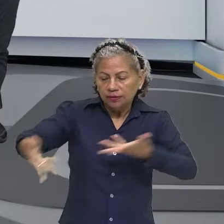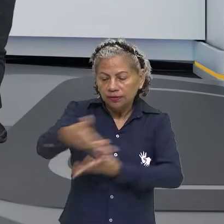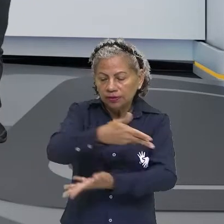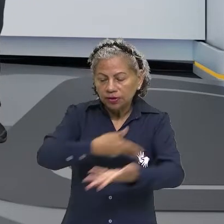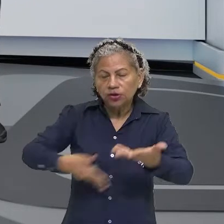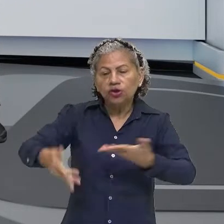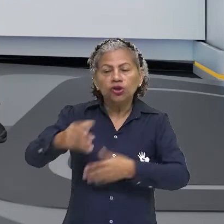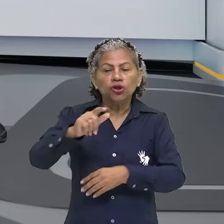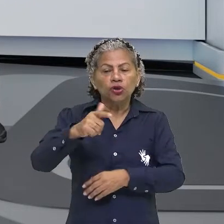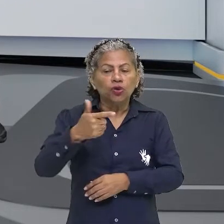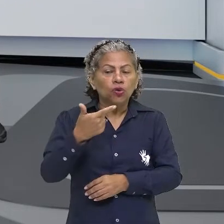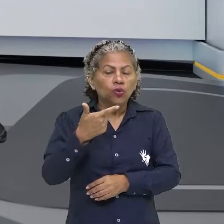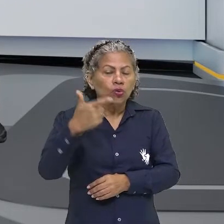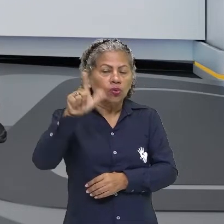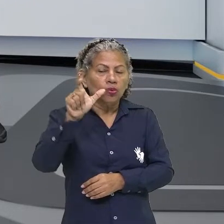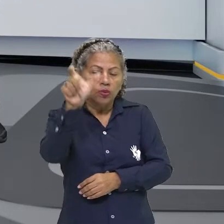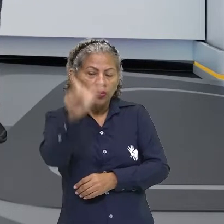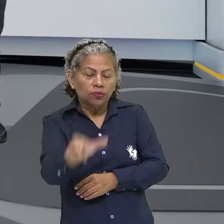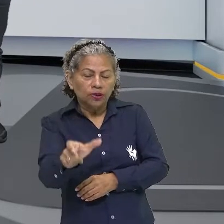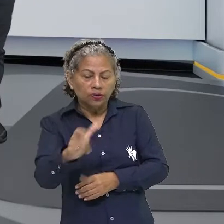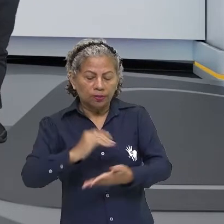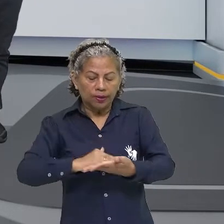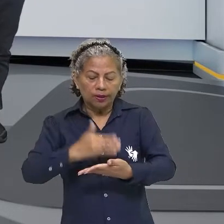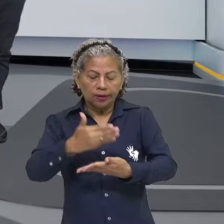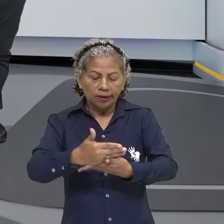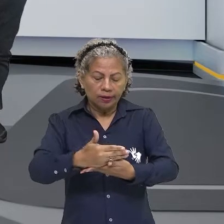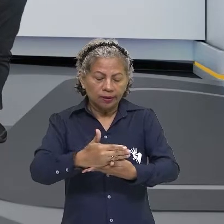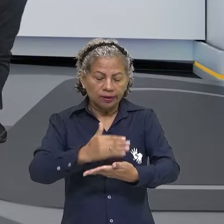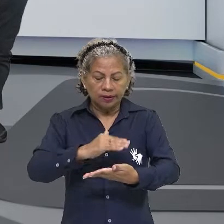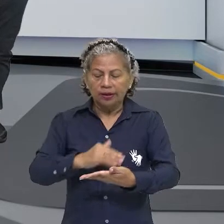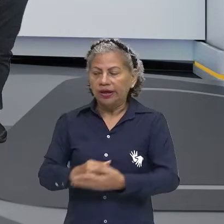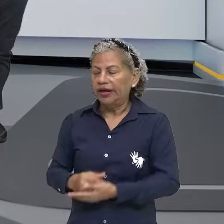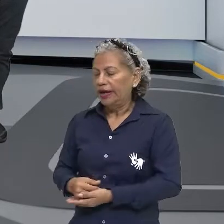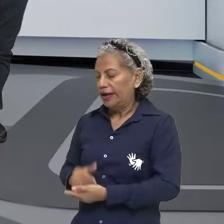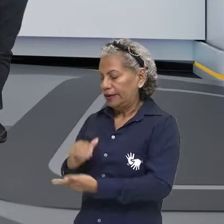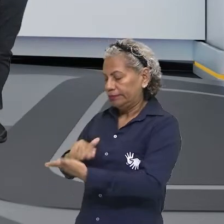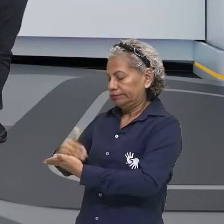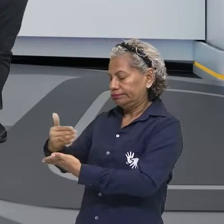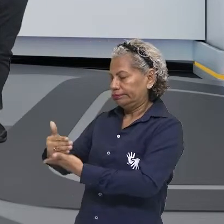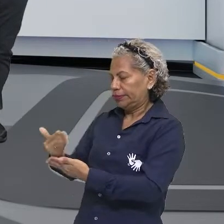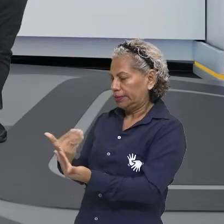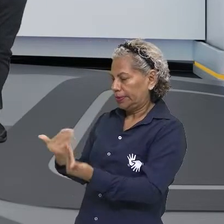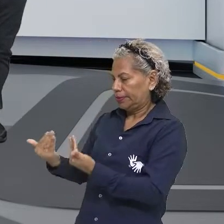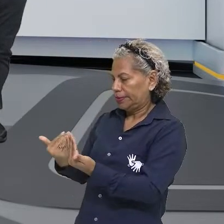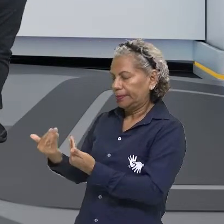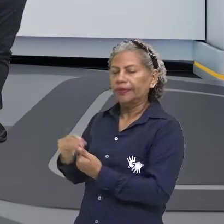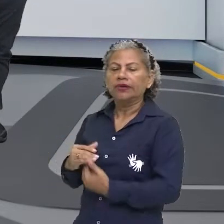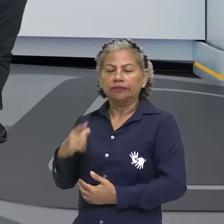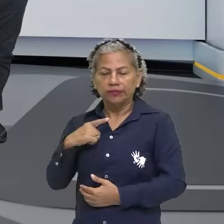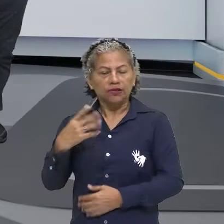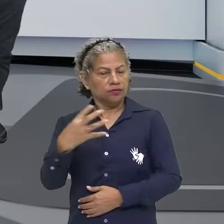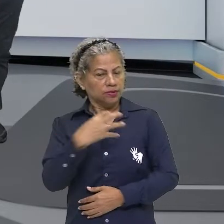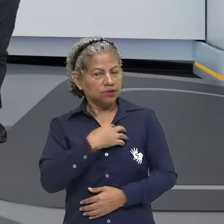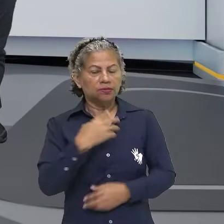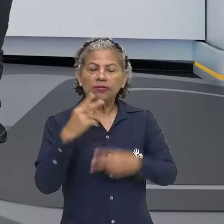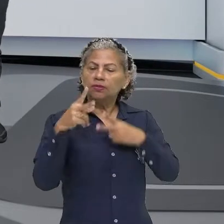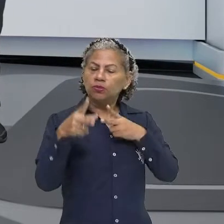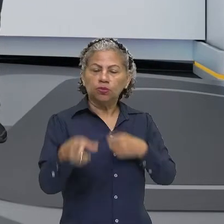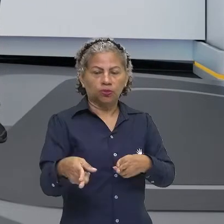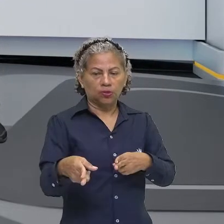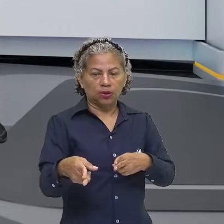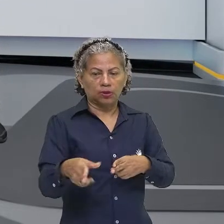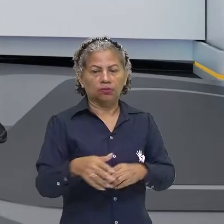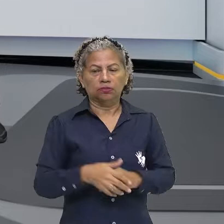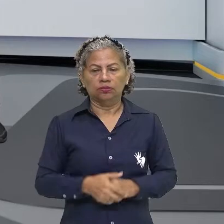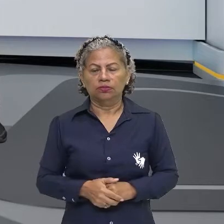outro lado da tela, que foi o que eu acabei de falar, né? Pessoas reais e com sentimentos iguais aos nossos. Logo, devemos ser